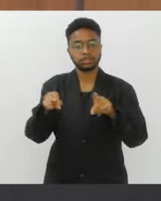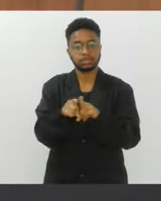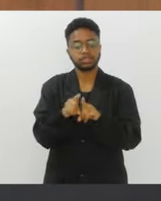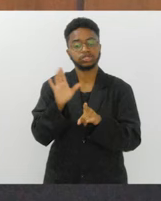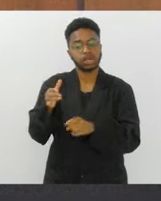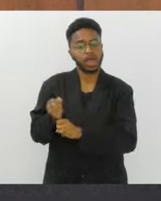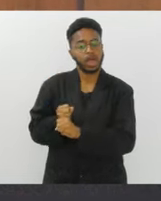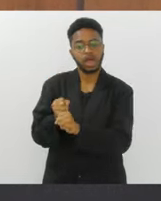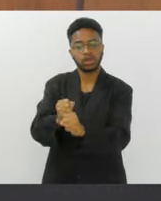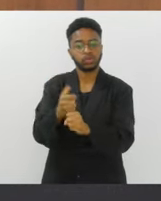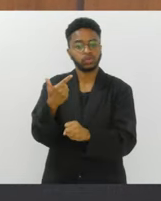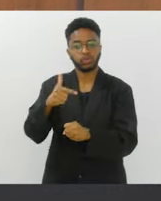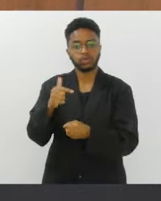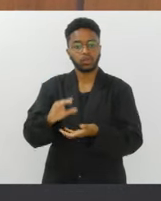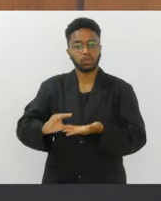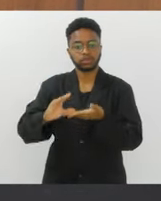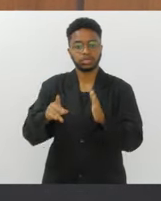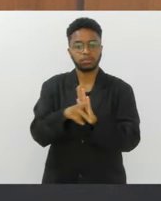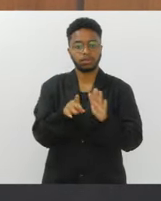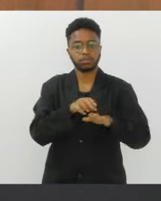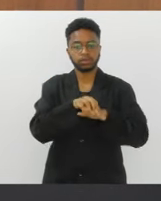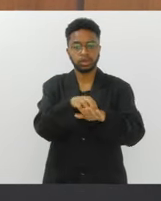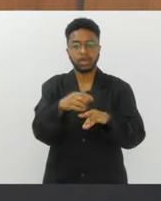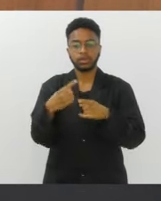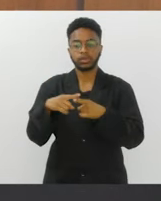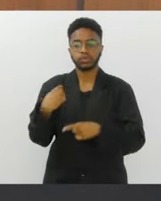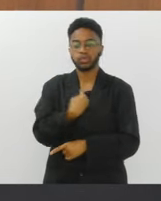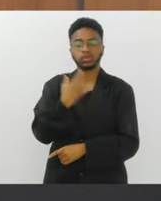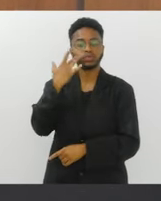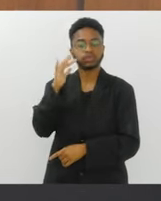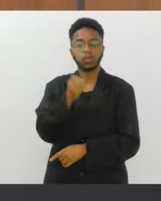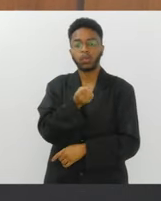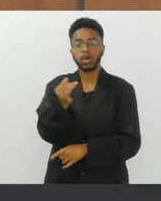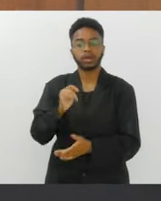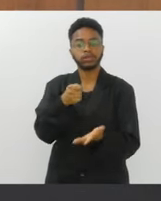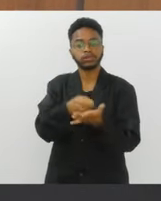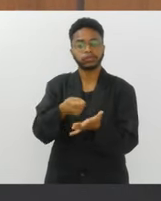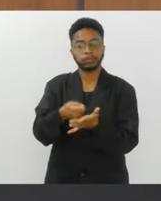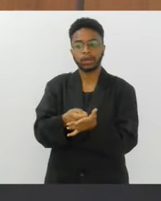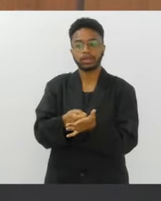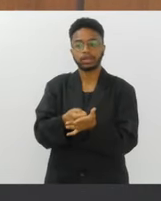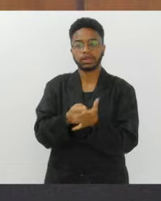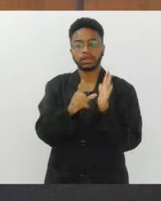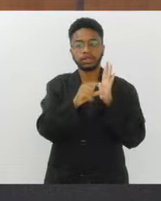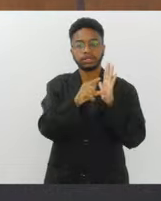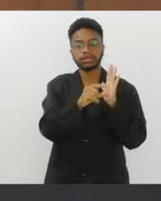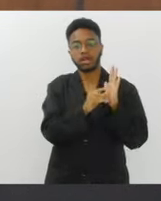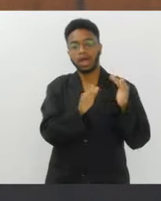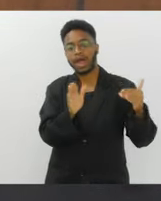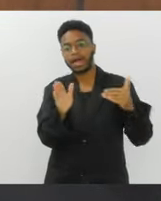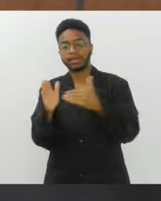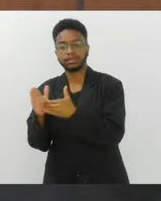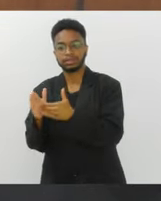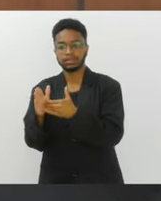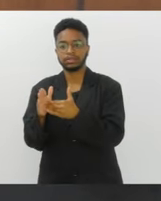anos que não tem conselho de transporte, que ninguém sabe quanto custa sair da Central do Brasil e ir até Santa Cruz, ir